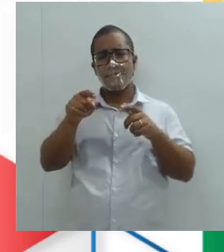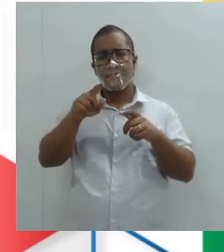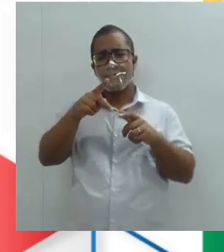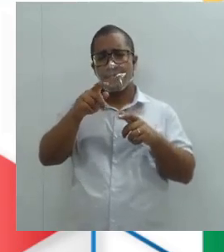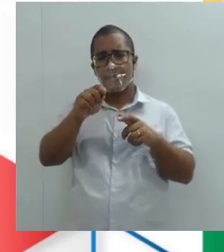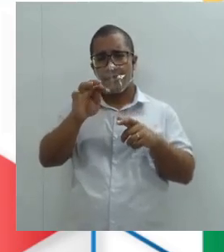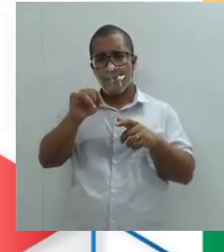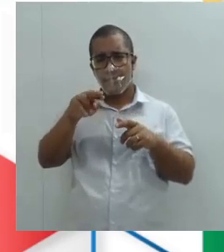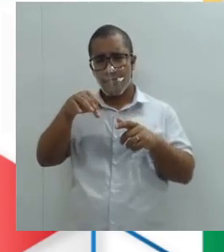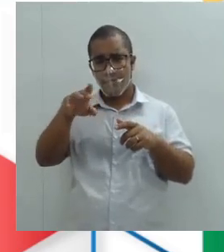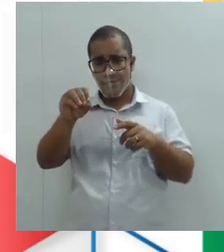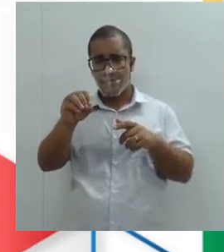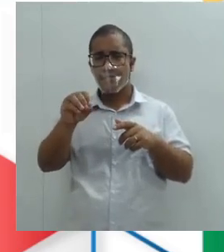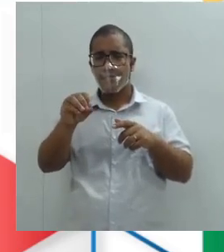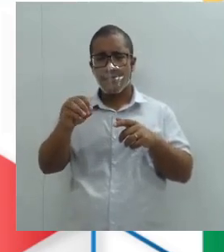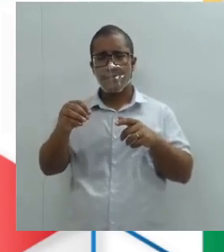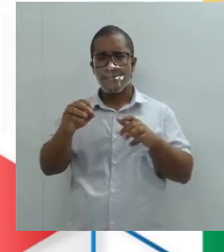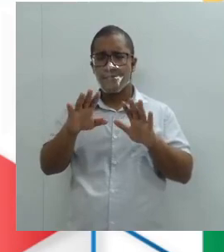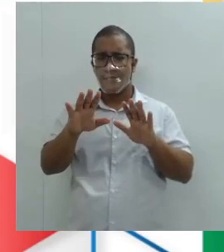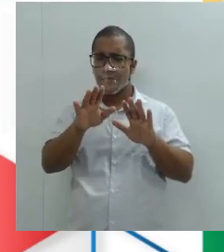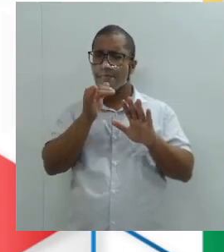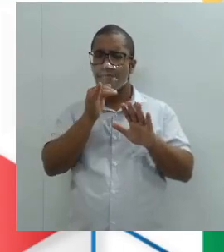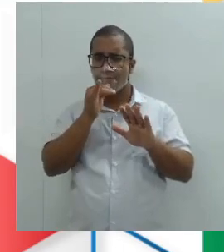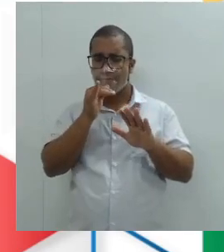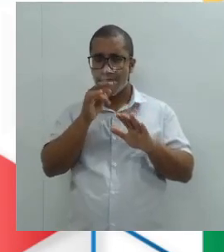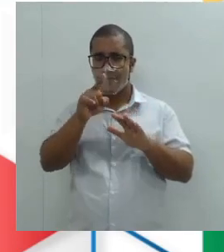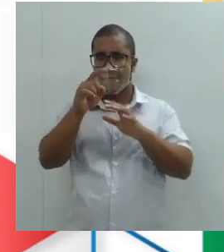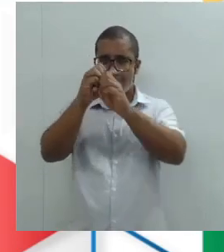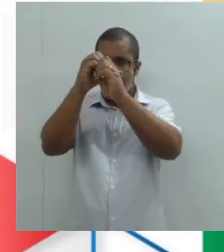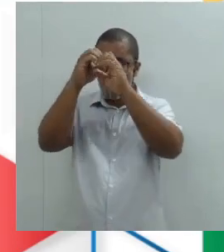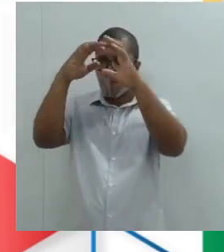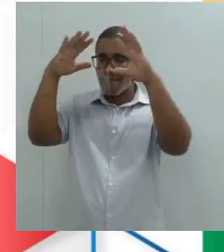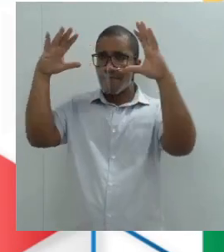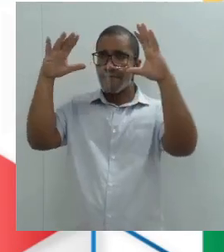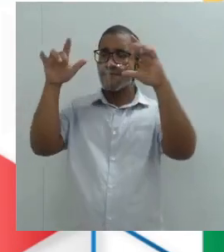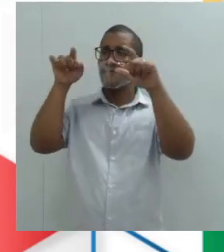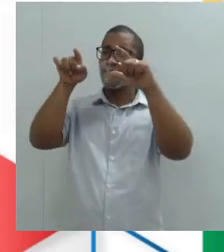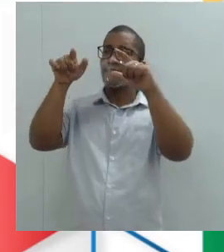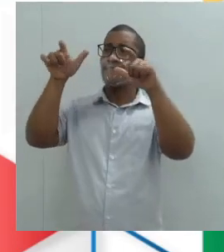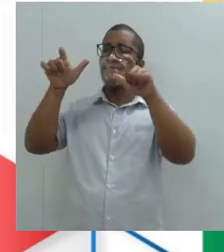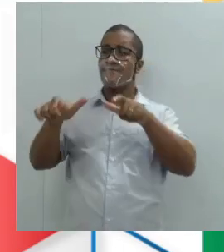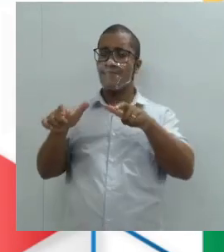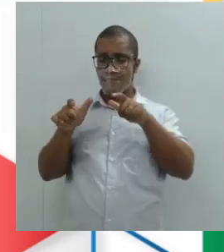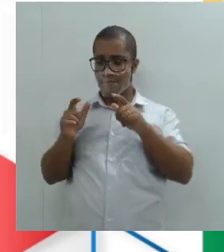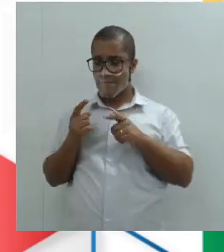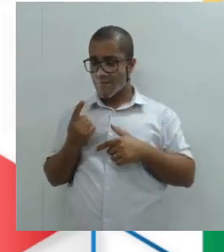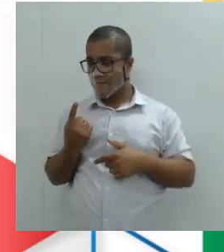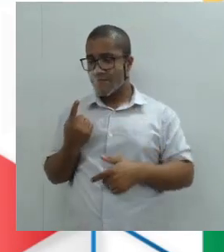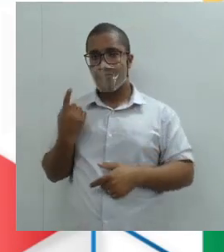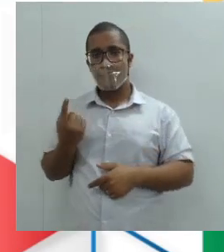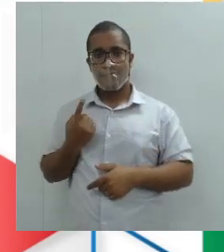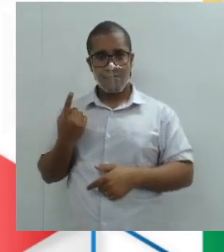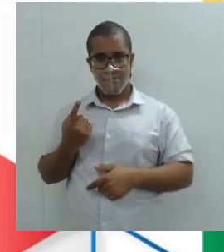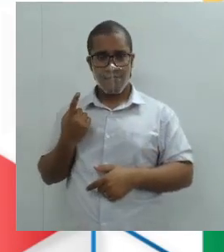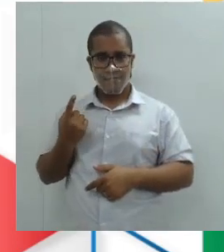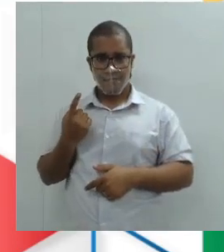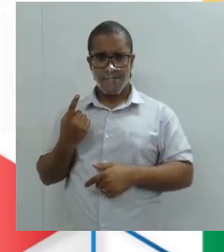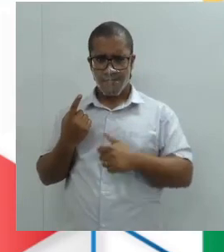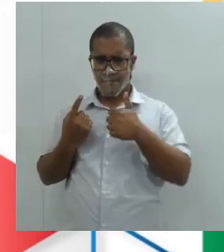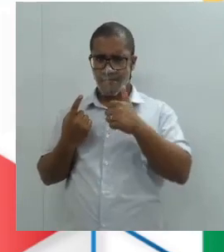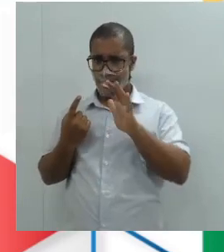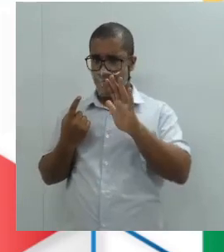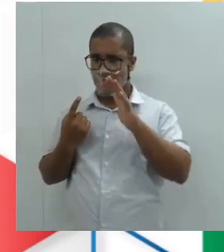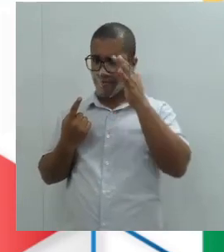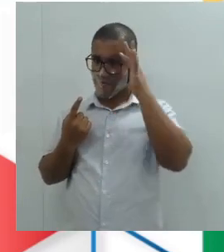exercício de imaginação. Imagine que você tenha nascido em um local completamente isolado. A gente agora vai pensar, tá